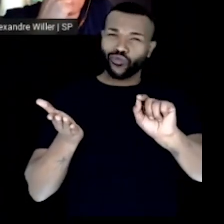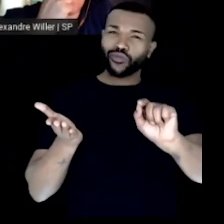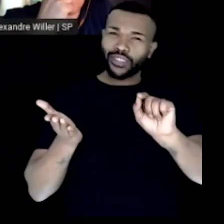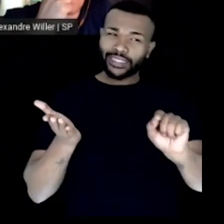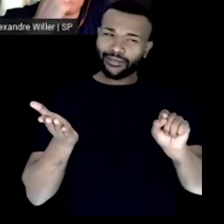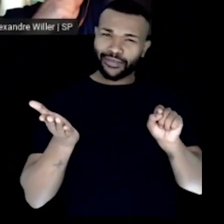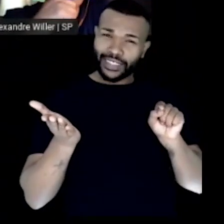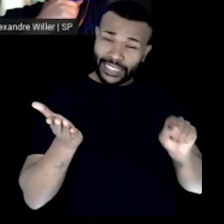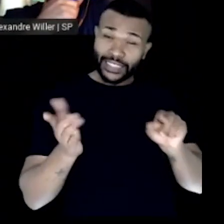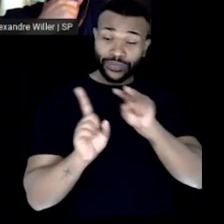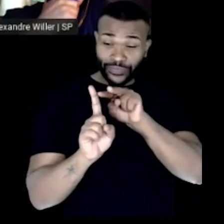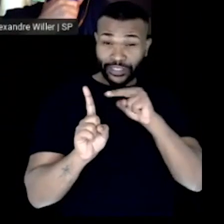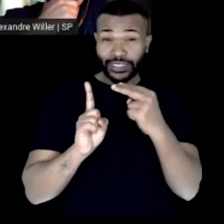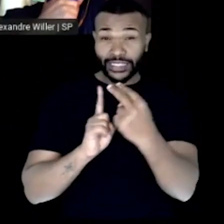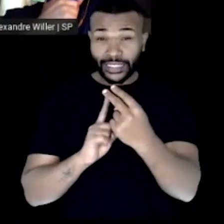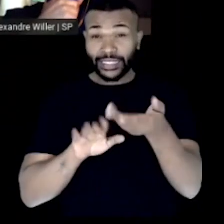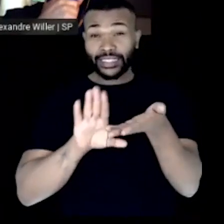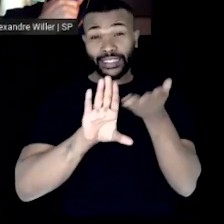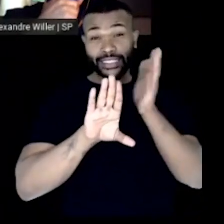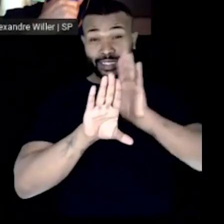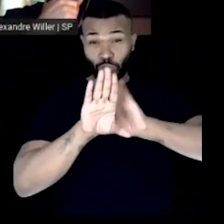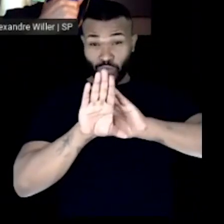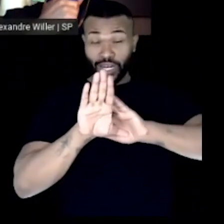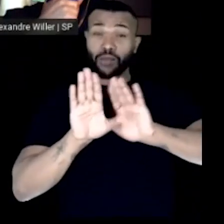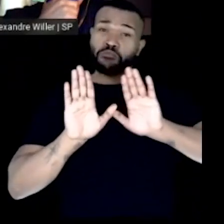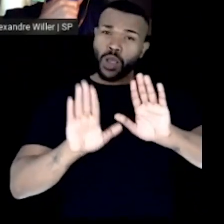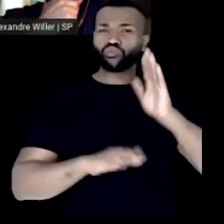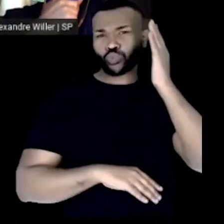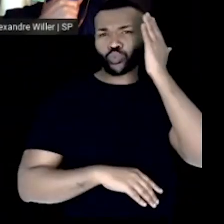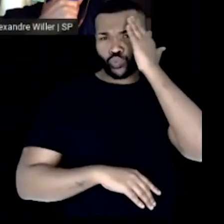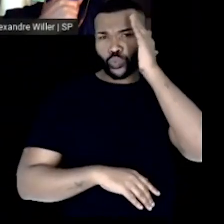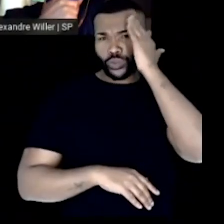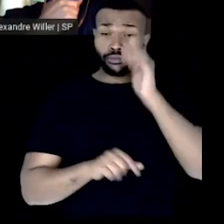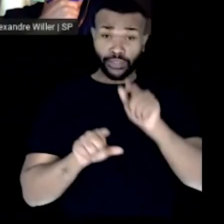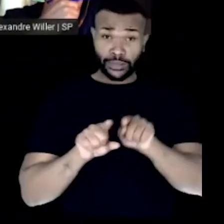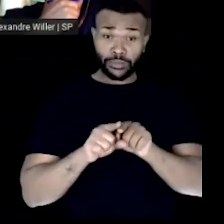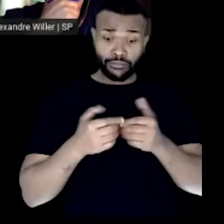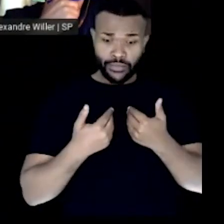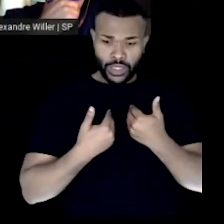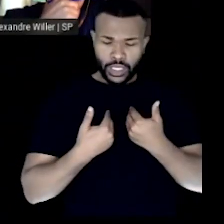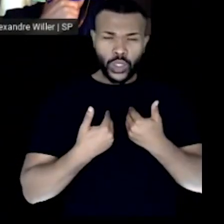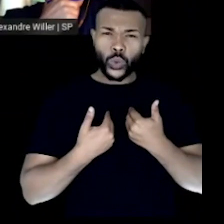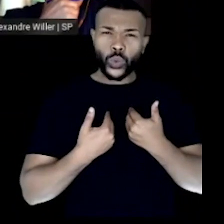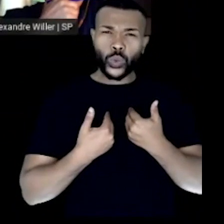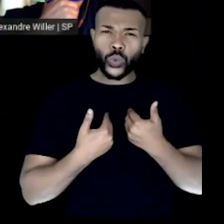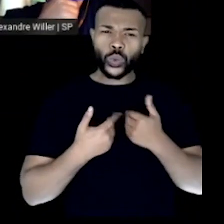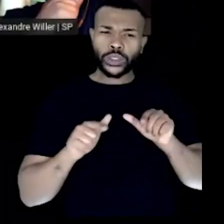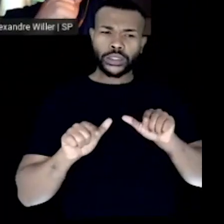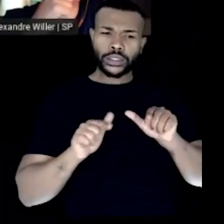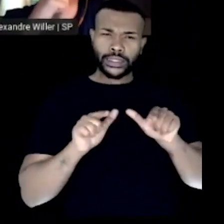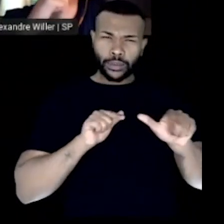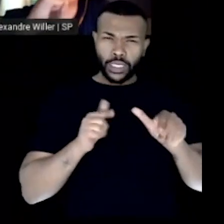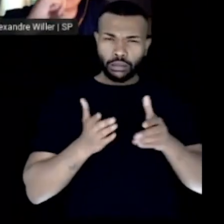Só que... Assim, isso num ponto de vista inconsciente, mas também de uma maneira inconsciente, porque eu ficava